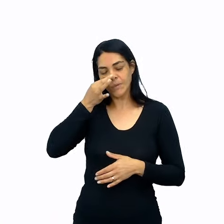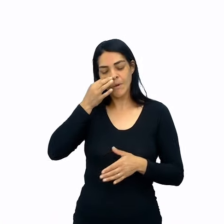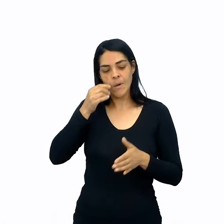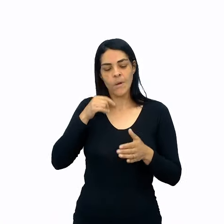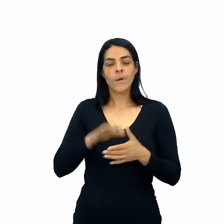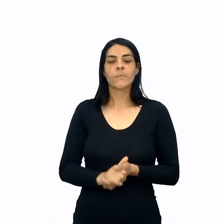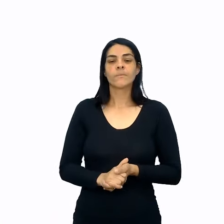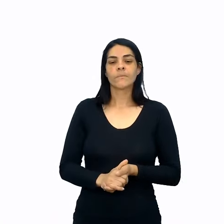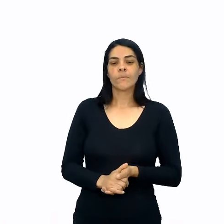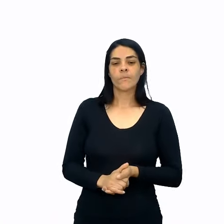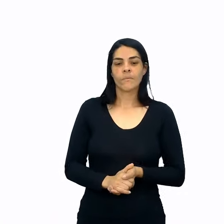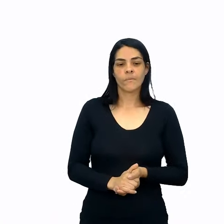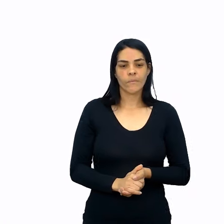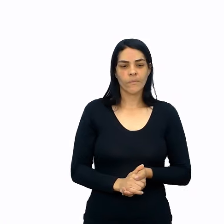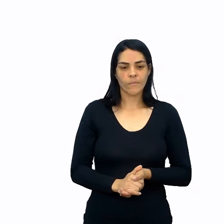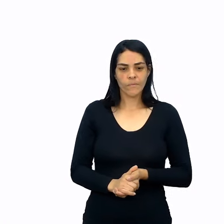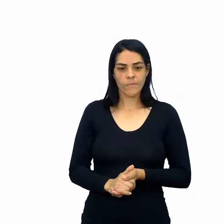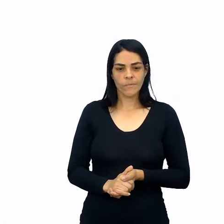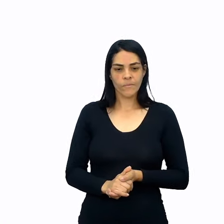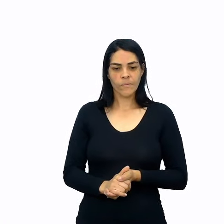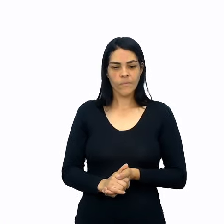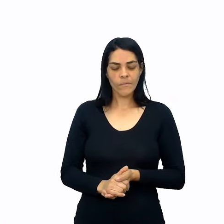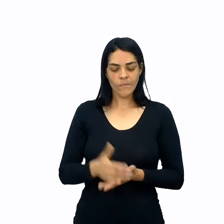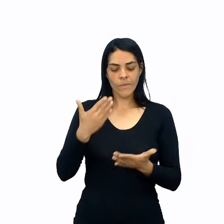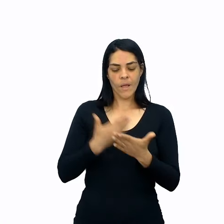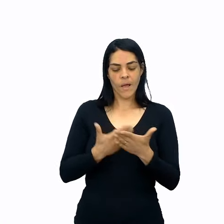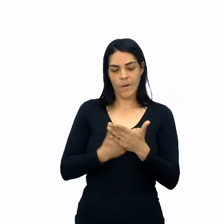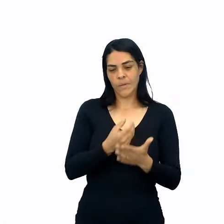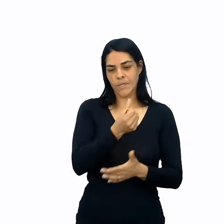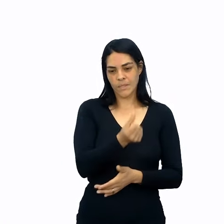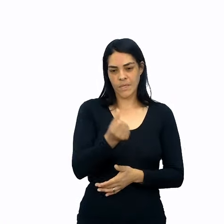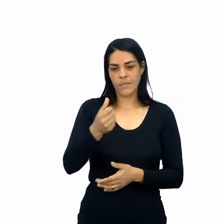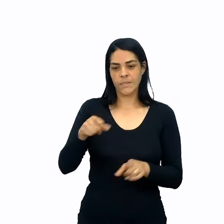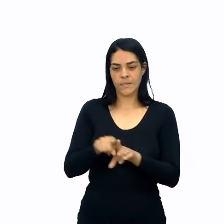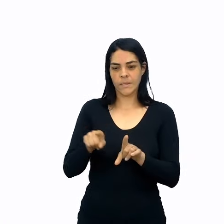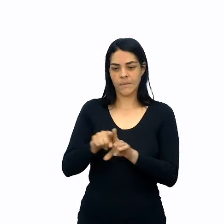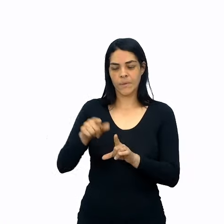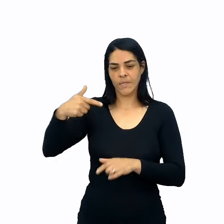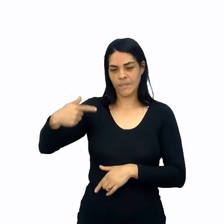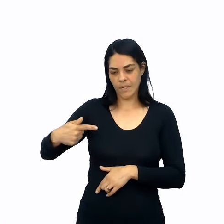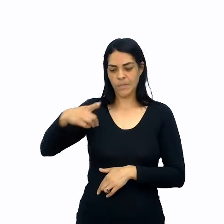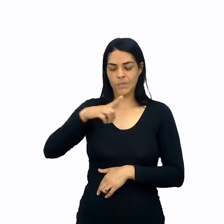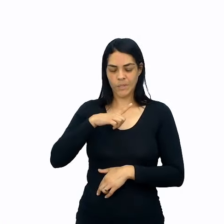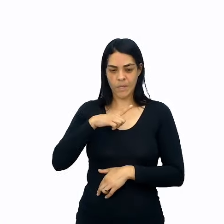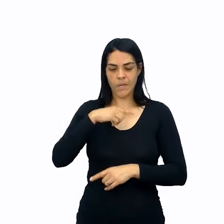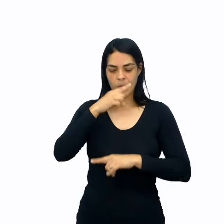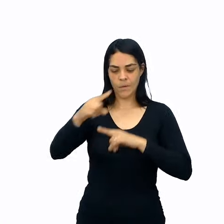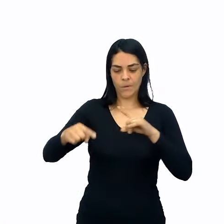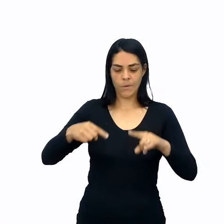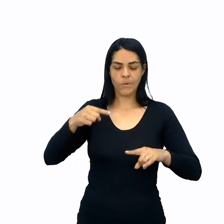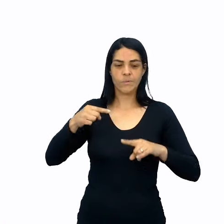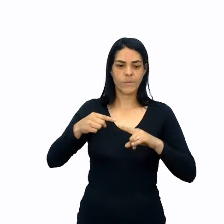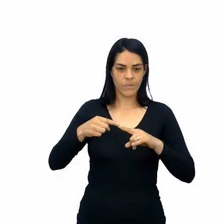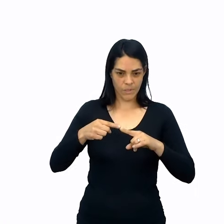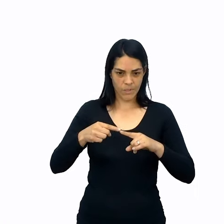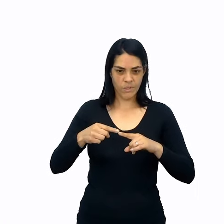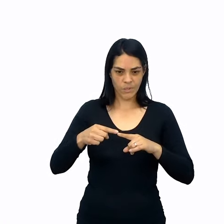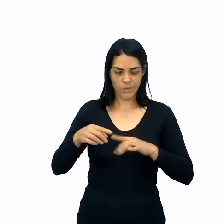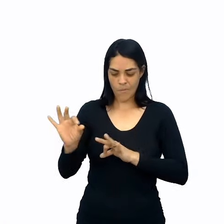seis e sete. Então, a aula seis e sete, elas têm por objetivo planejar o seminário